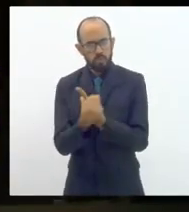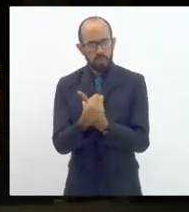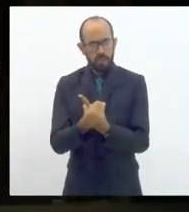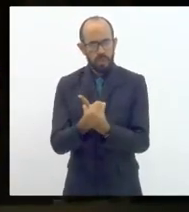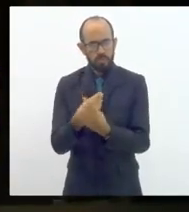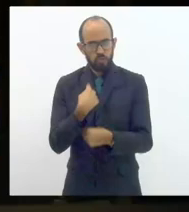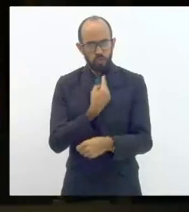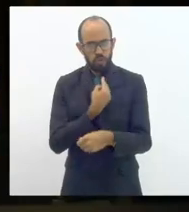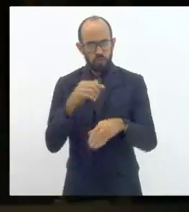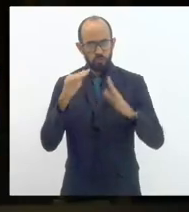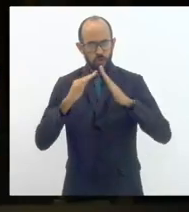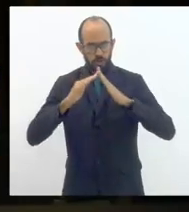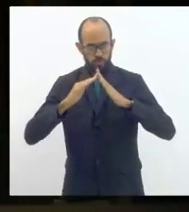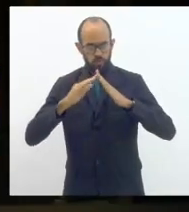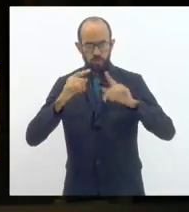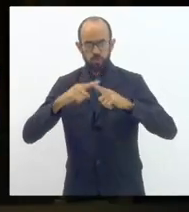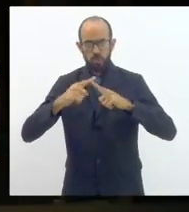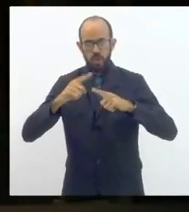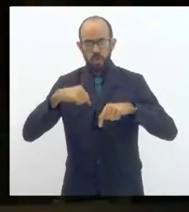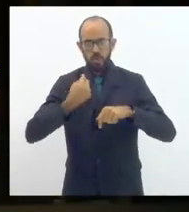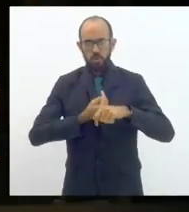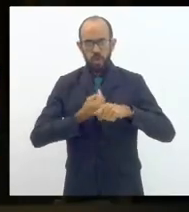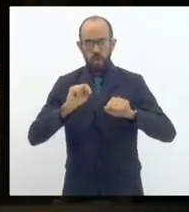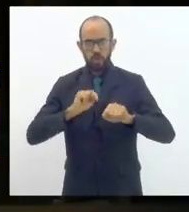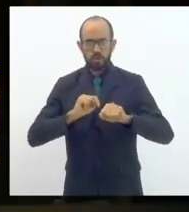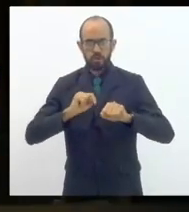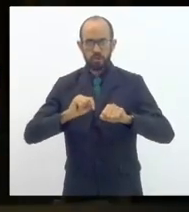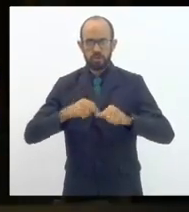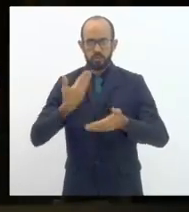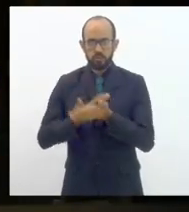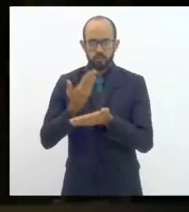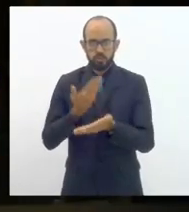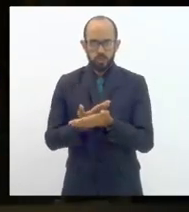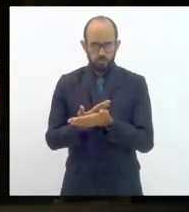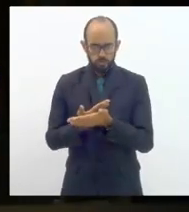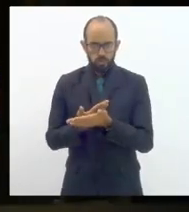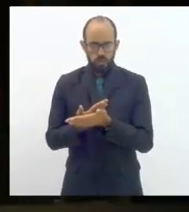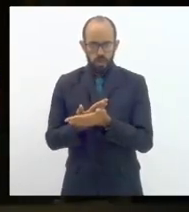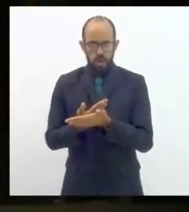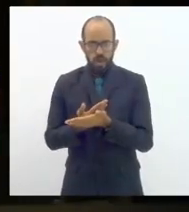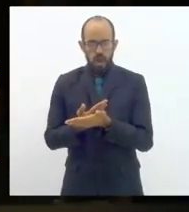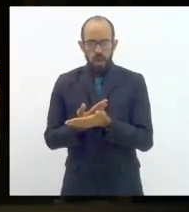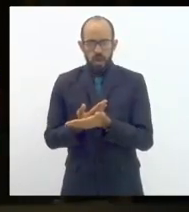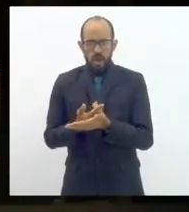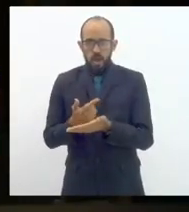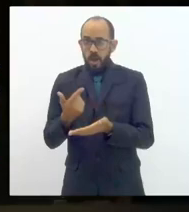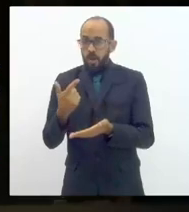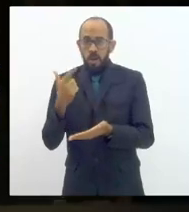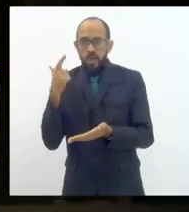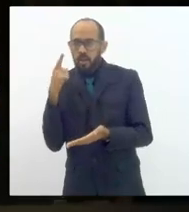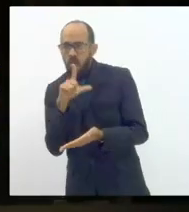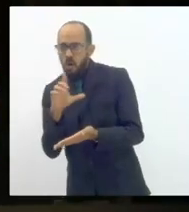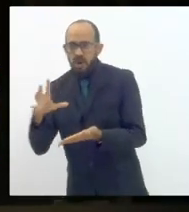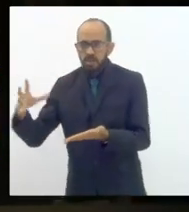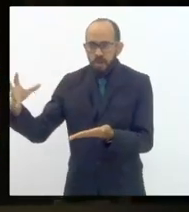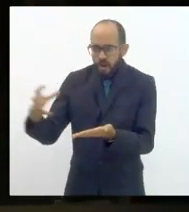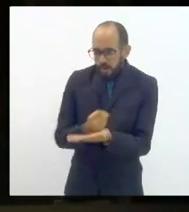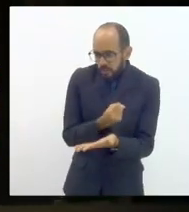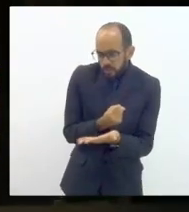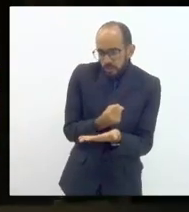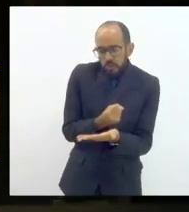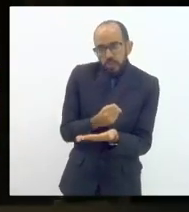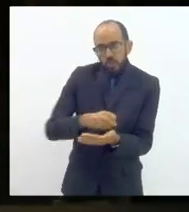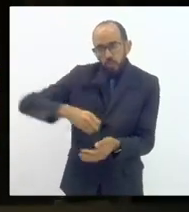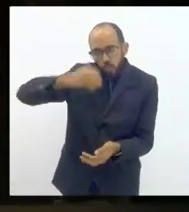porque nós vivemos, nós estudamos e nós não adquirimos verdadeiramente um conhecimento,